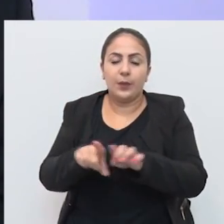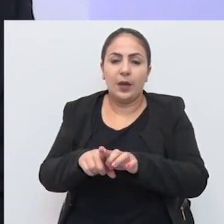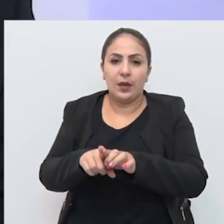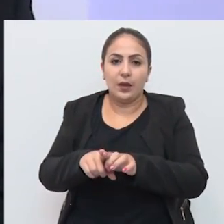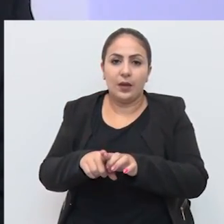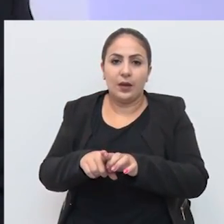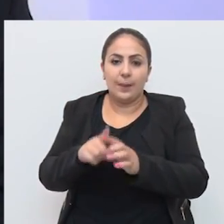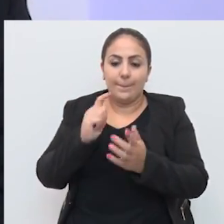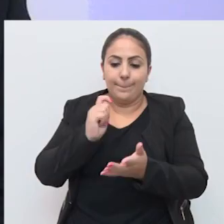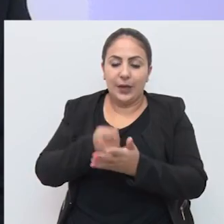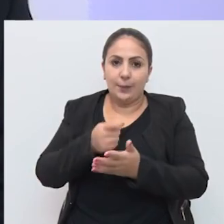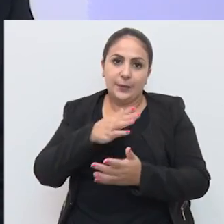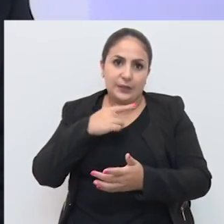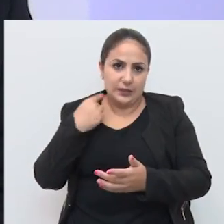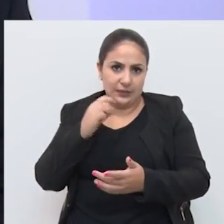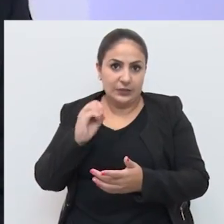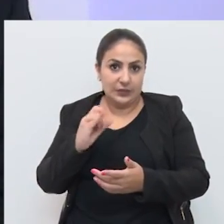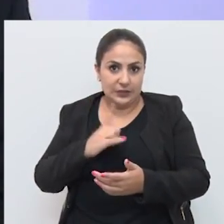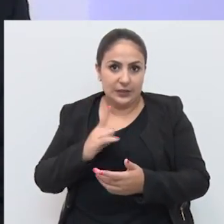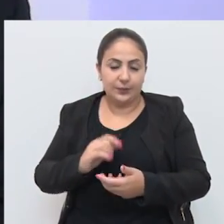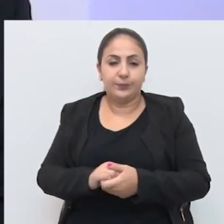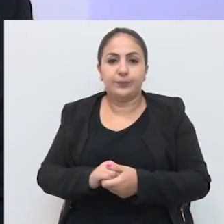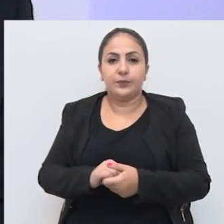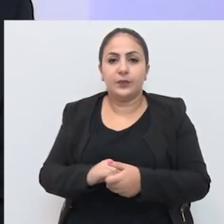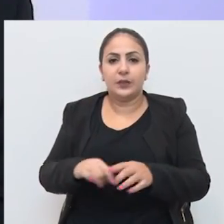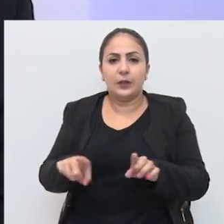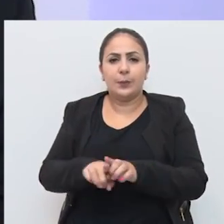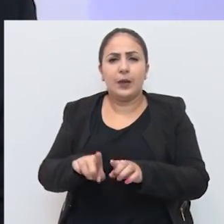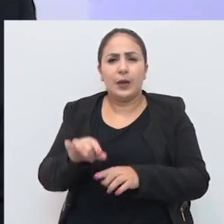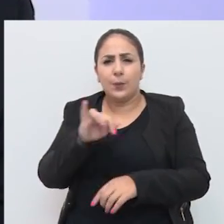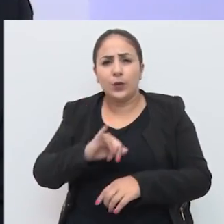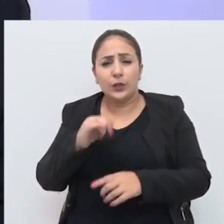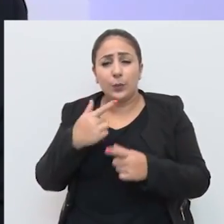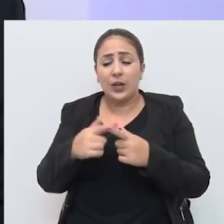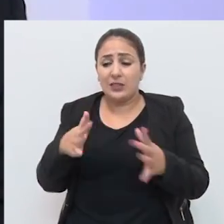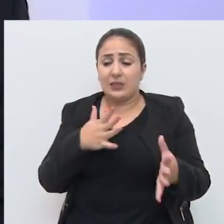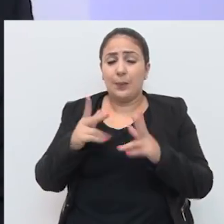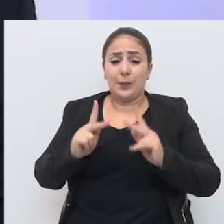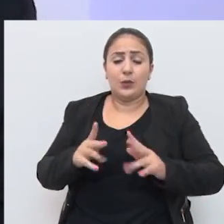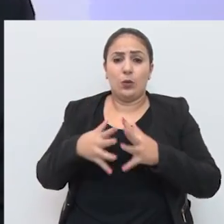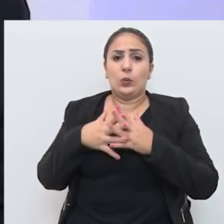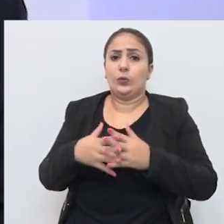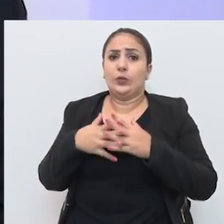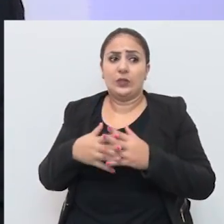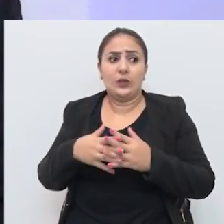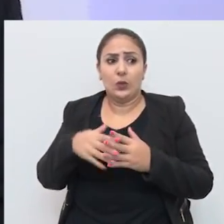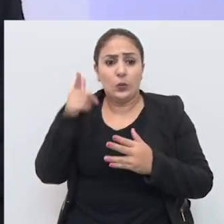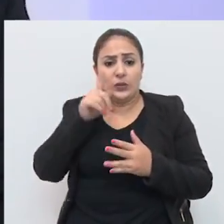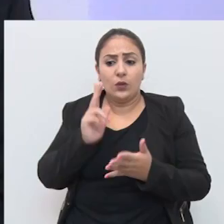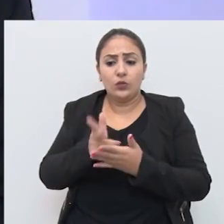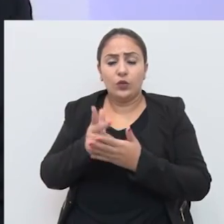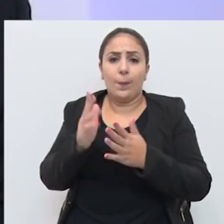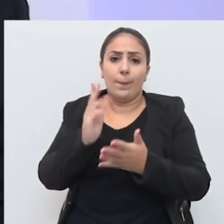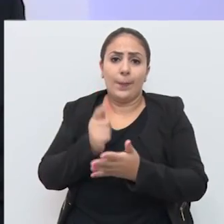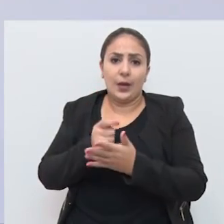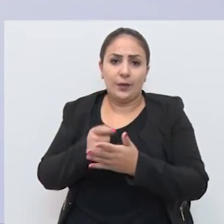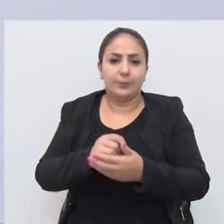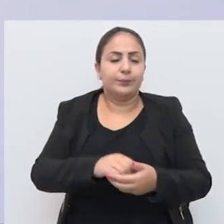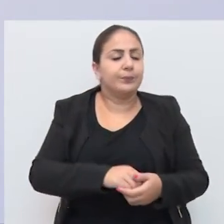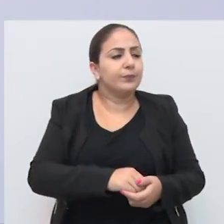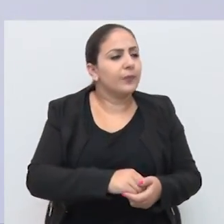Isso é importante porque até então tinham vários sistemas que ficavam gerando pagamento, causava uma certa confusão para o contribuinte conseguir seguir pagando depois. Leandro,